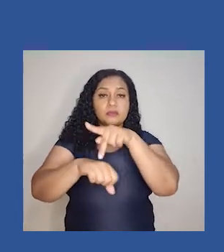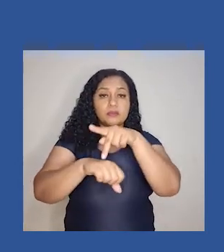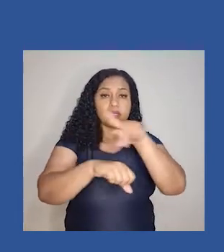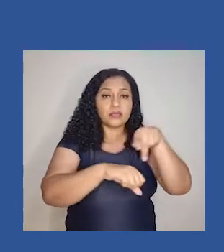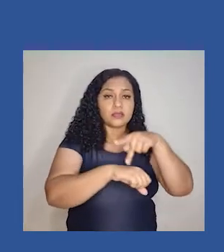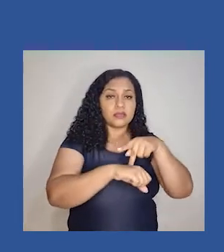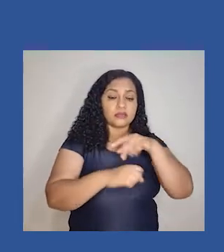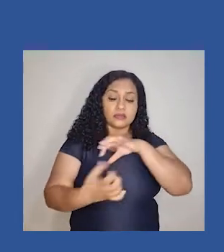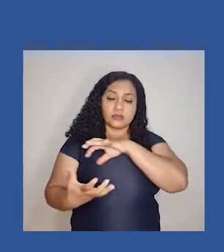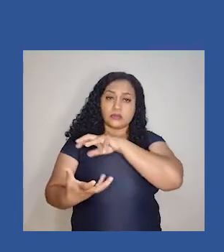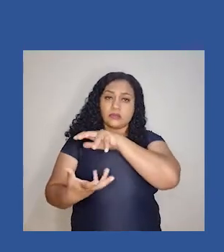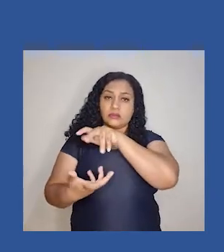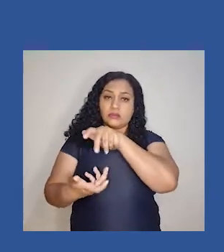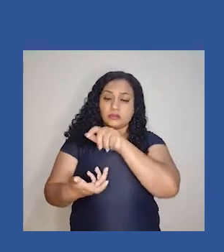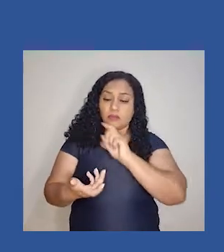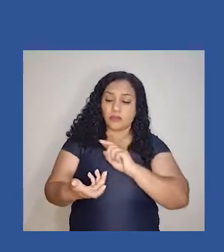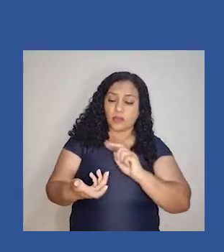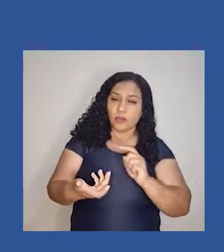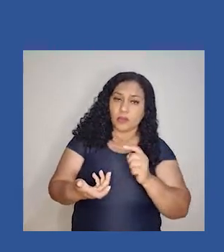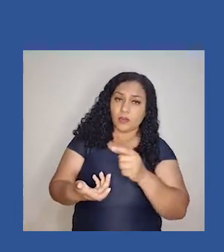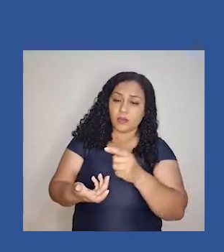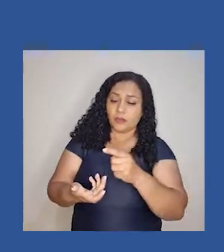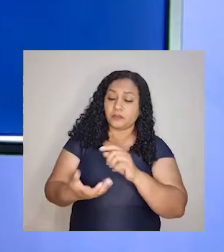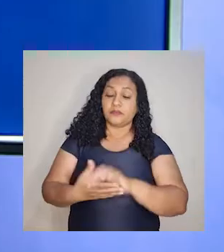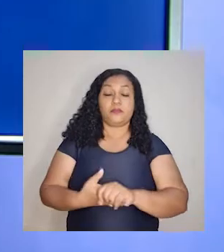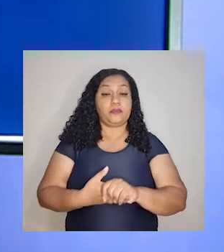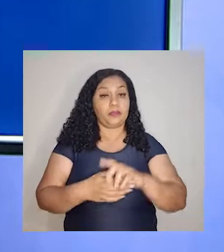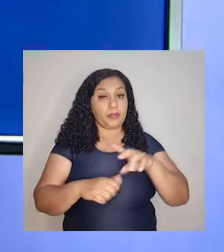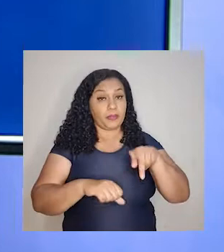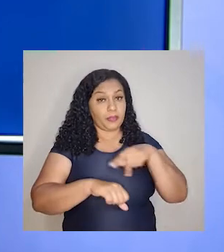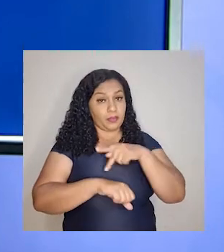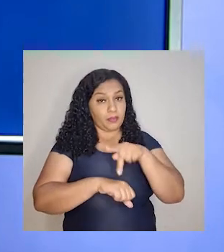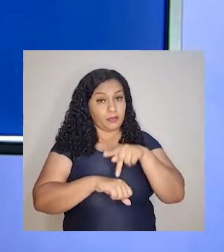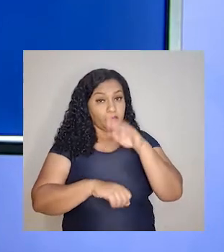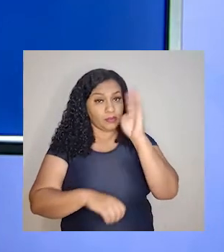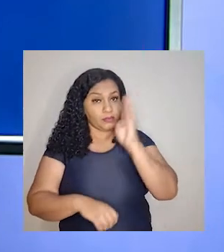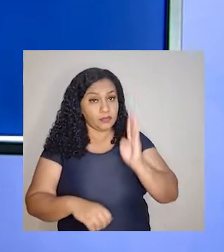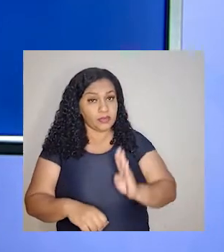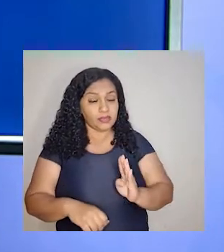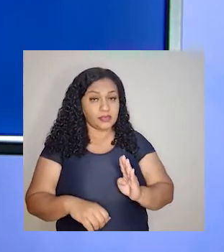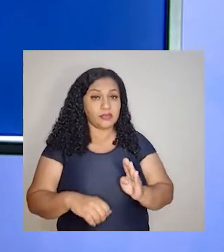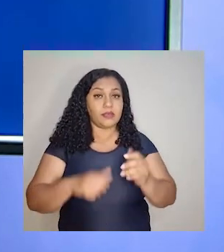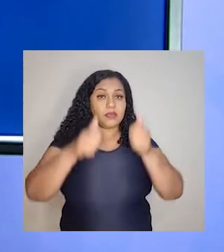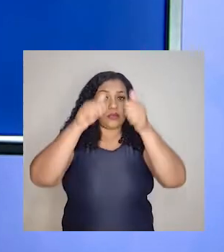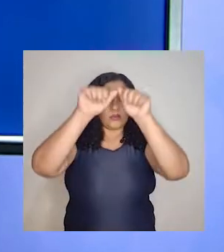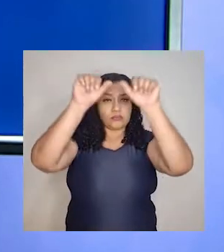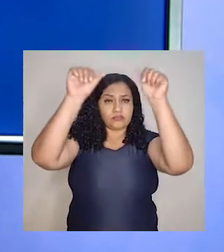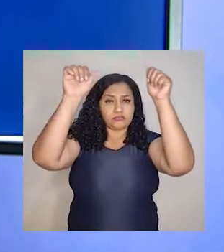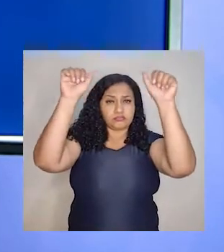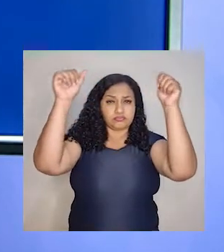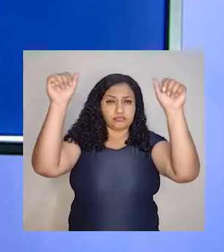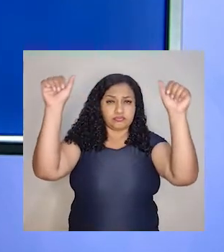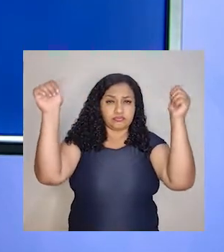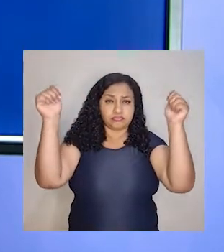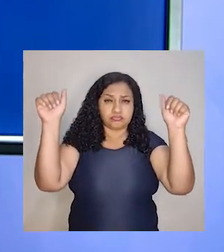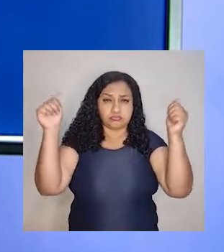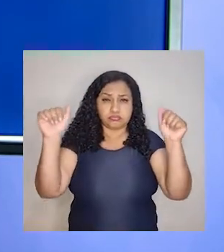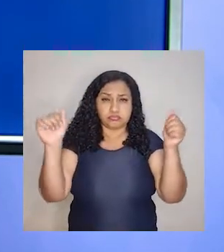horas elas são diferentes em vários países do Mundo no Brasil por ser um país extremamente